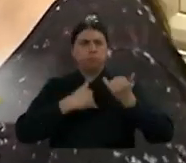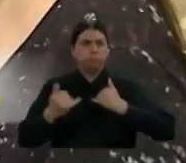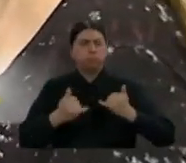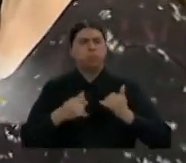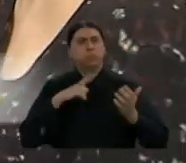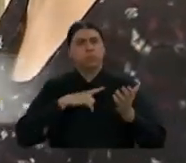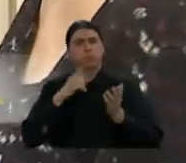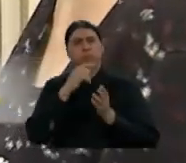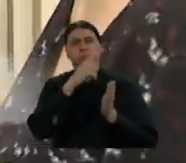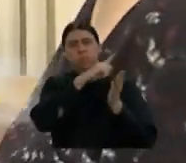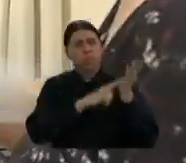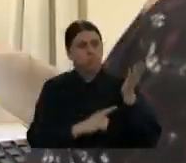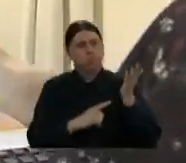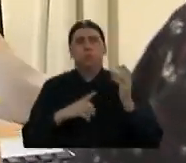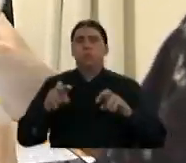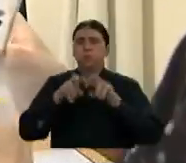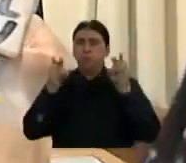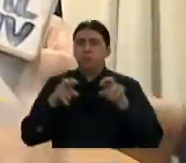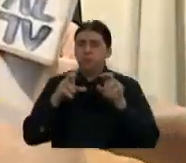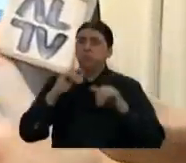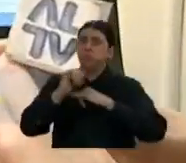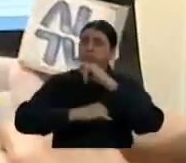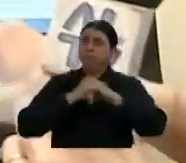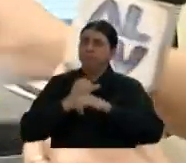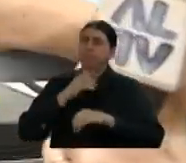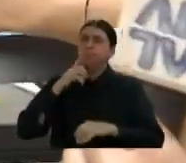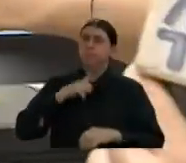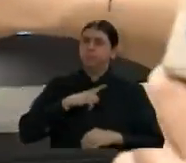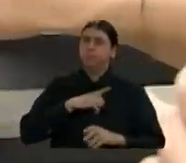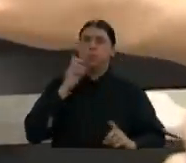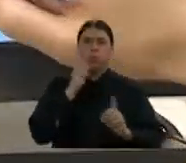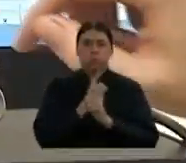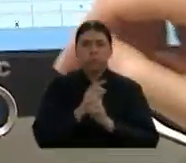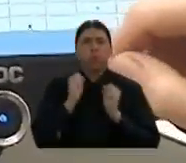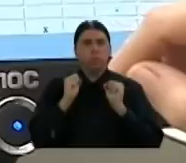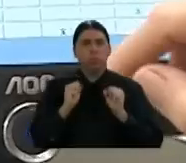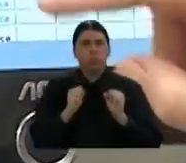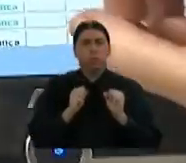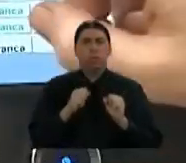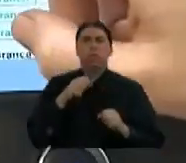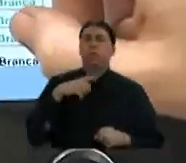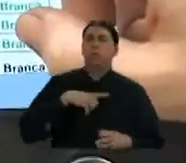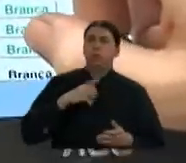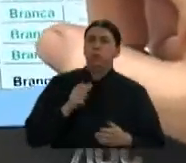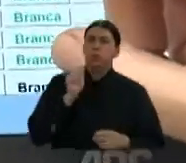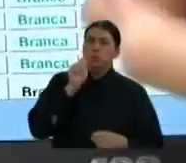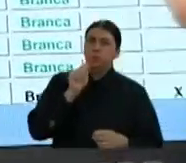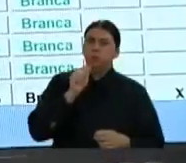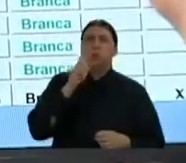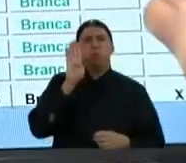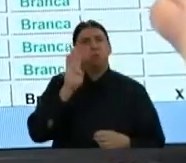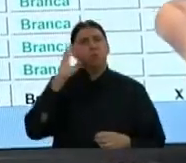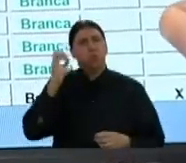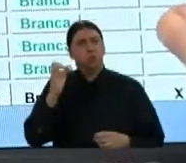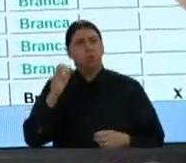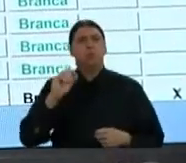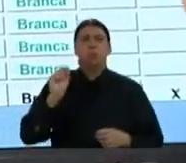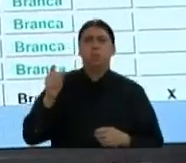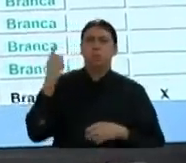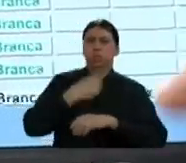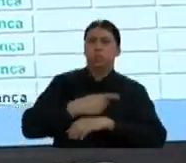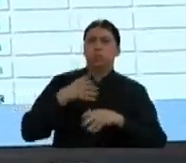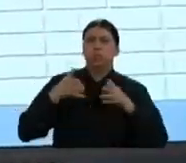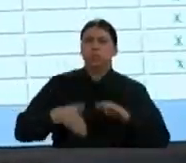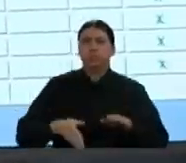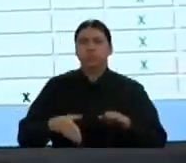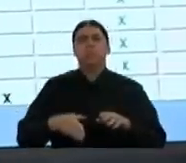disponível na internet aqui a pessoa pode encontrar as iniciais da criança a data de nascimento o sexo ea